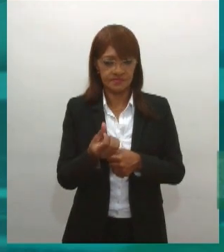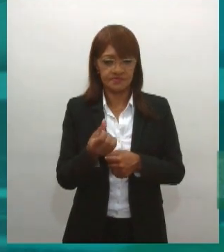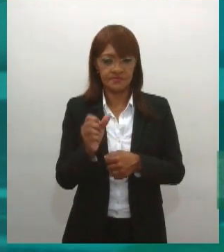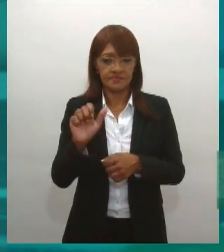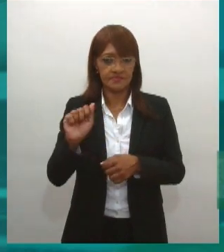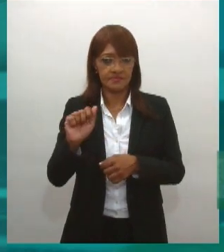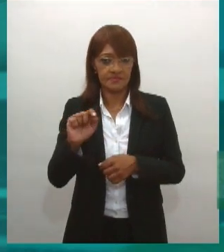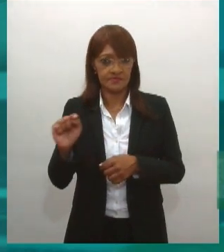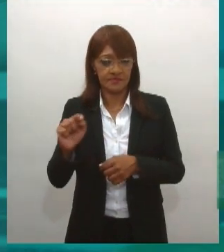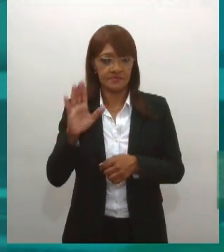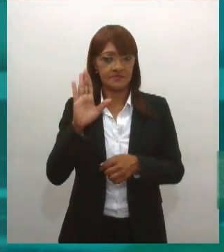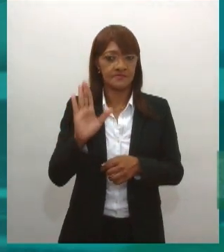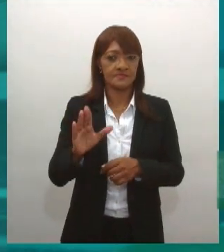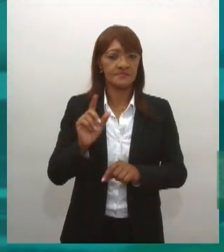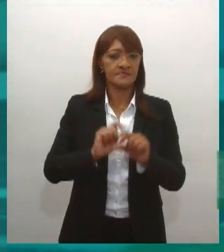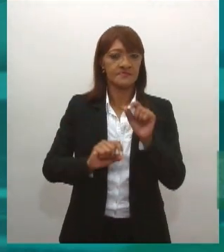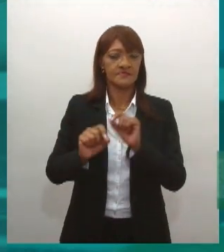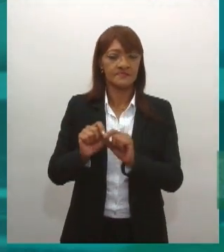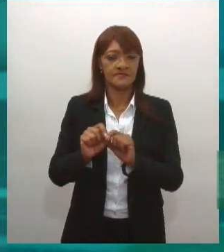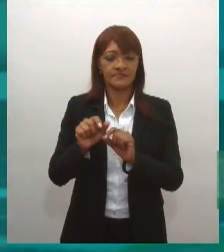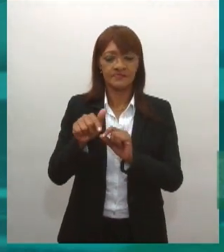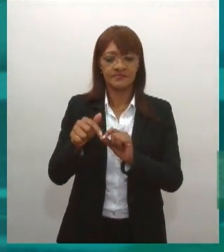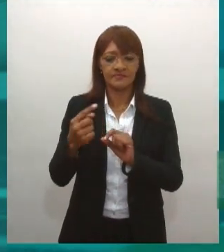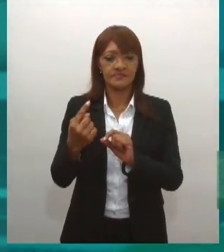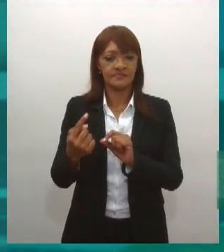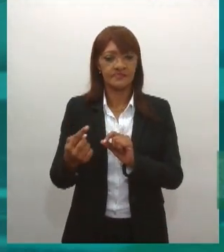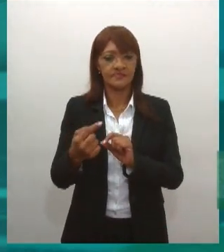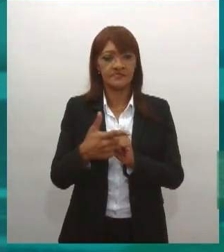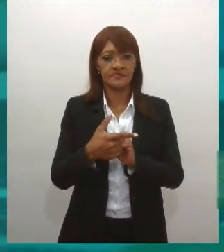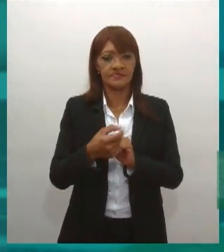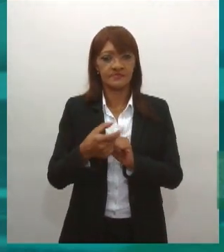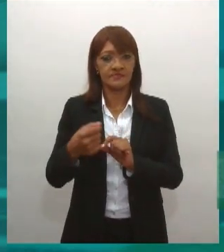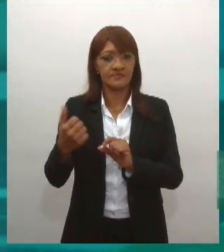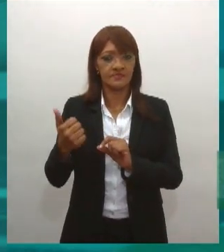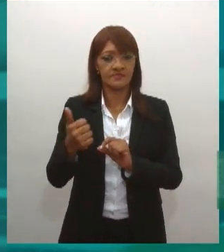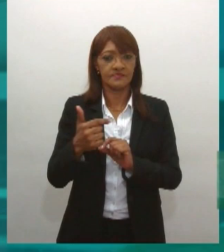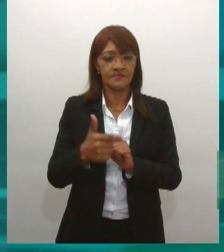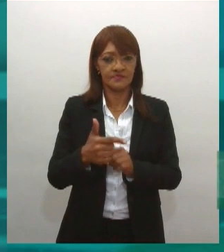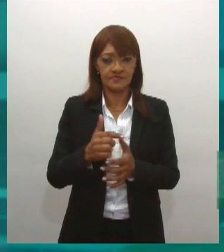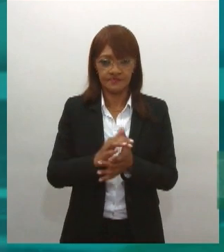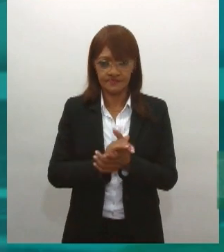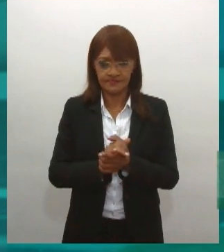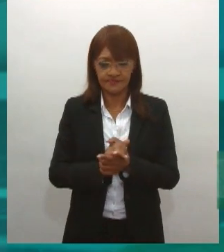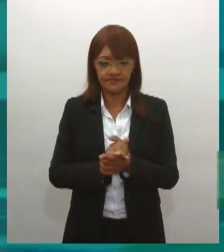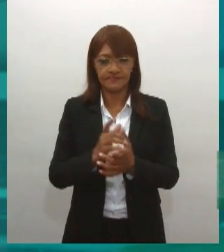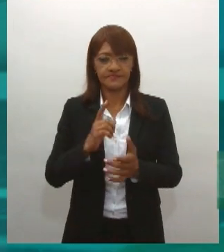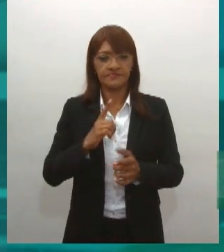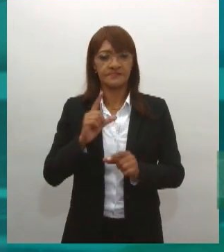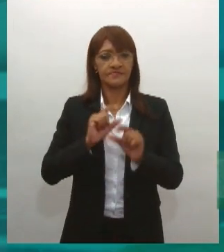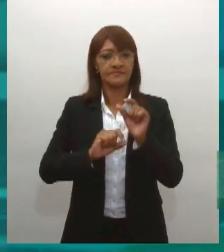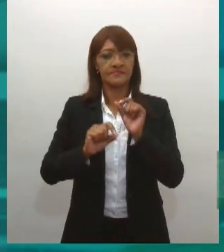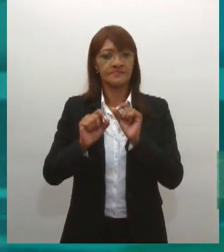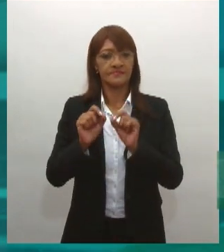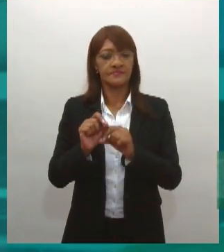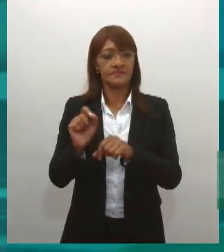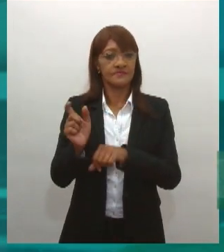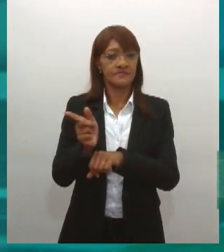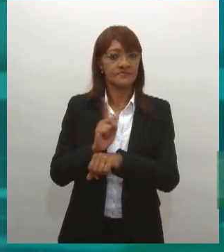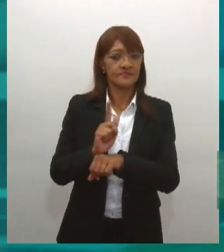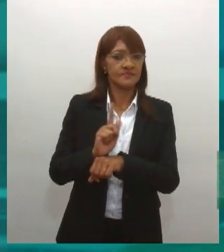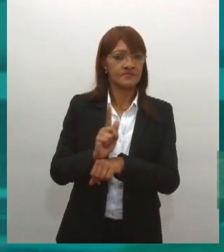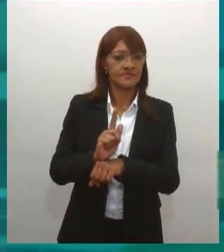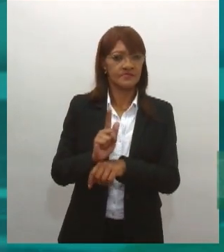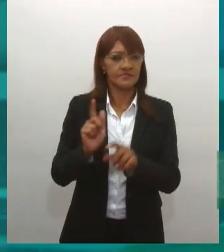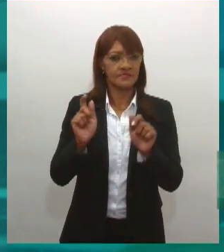Constitucional número 71 de 2012. Como um processo de gestão e promoção das